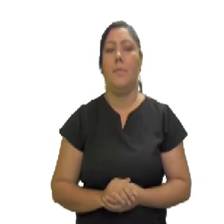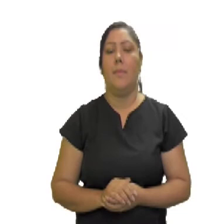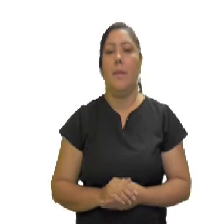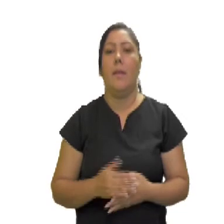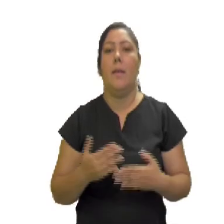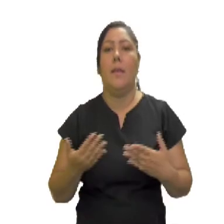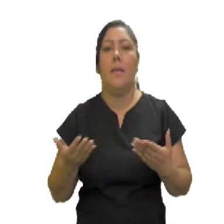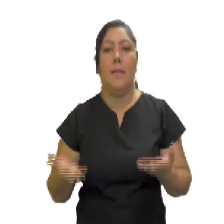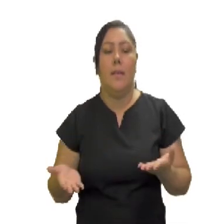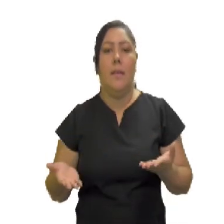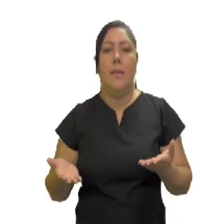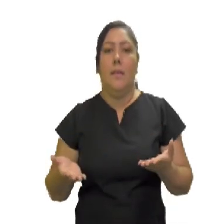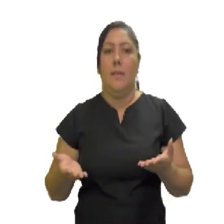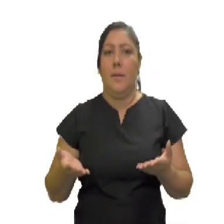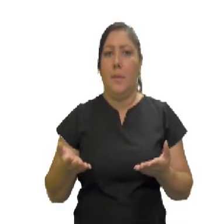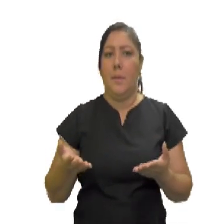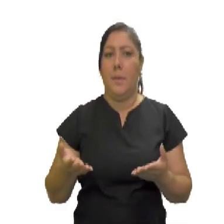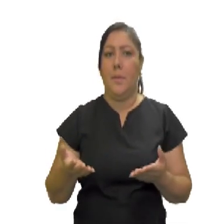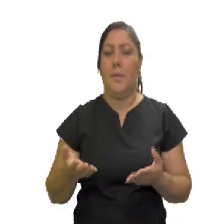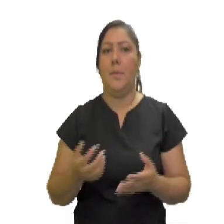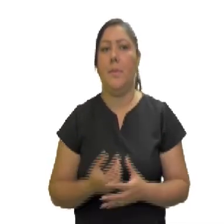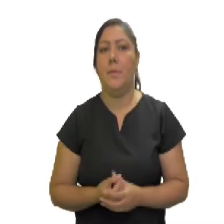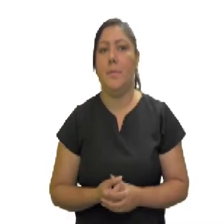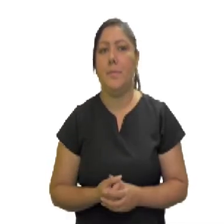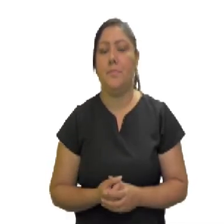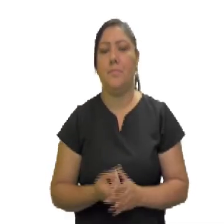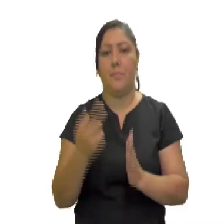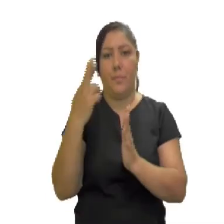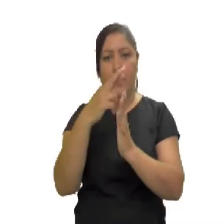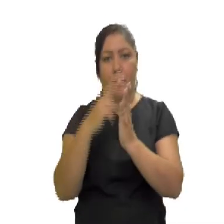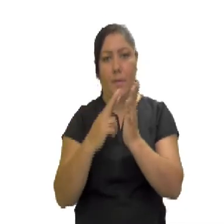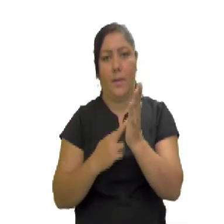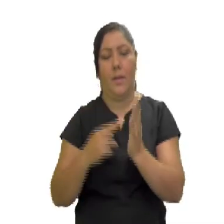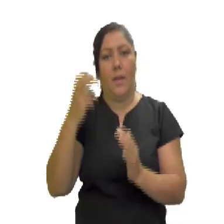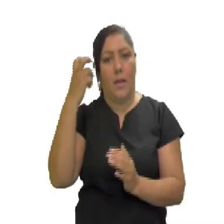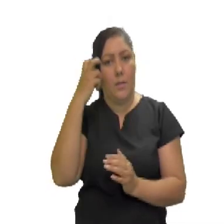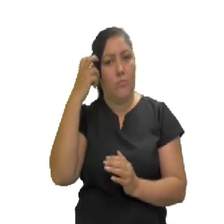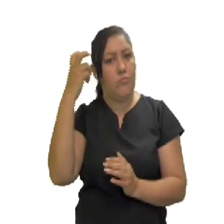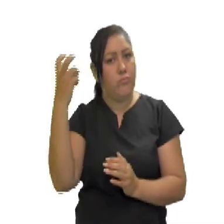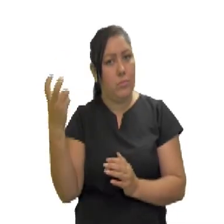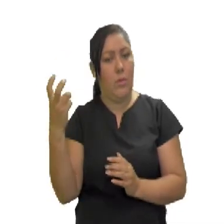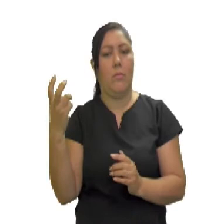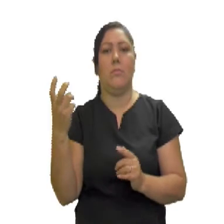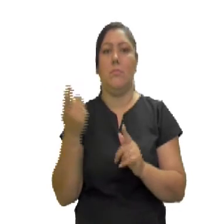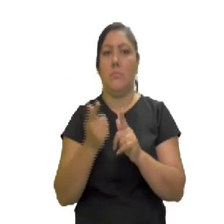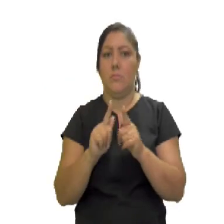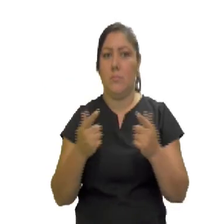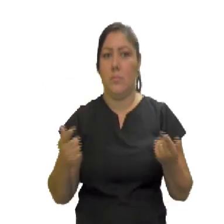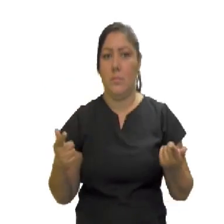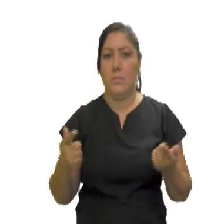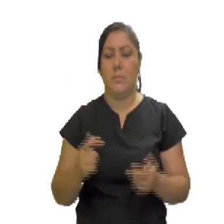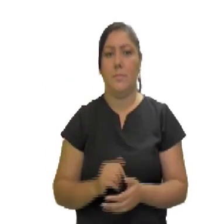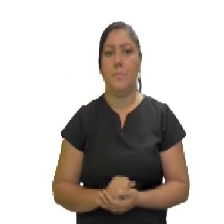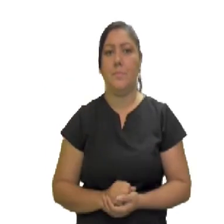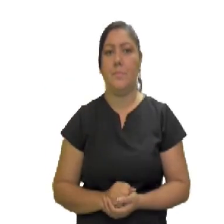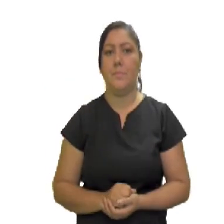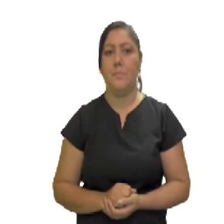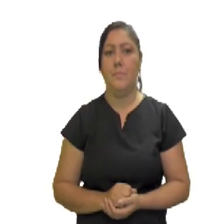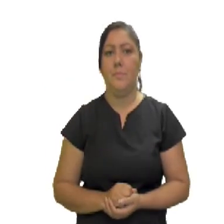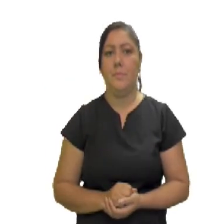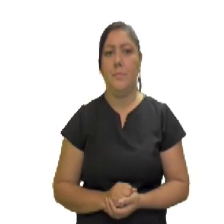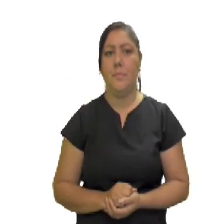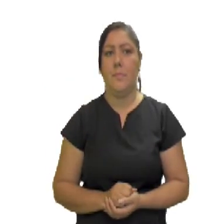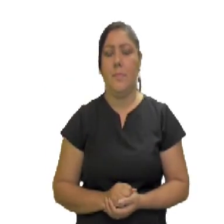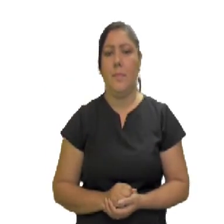sendo marcada pelo uso da norma culta, que é a nossa gramática, né? Onde ela é